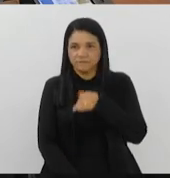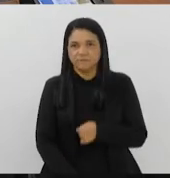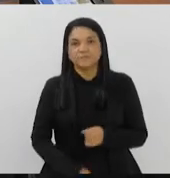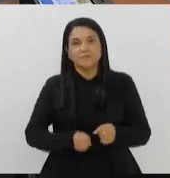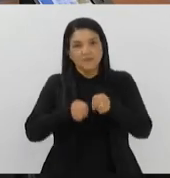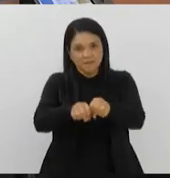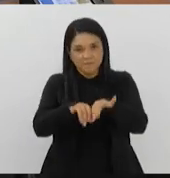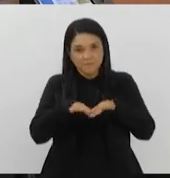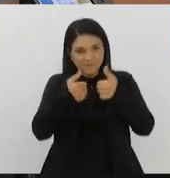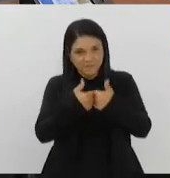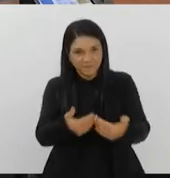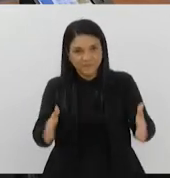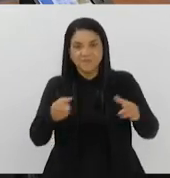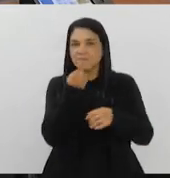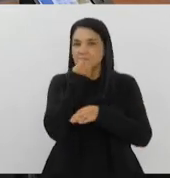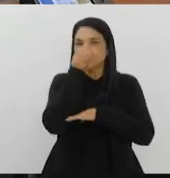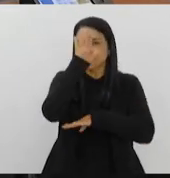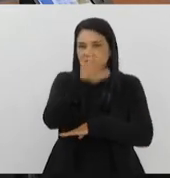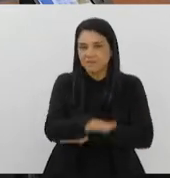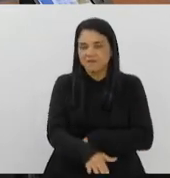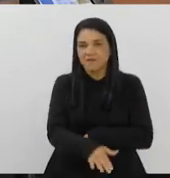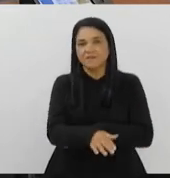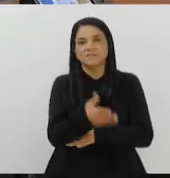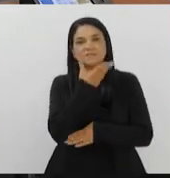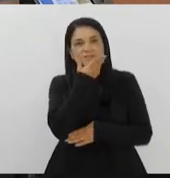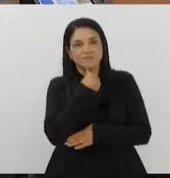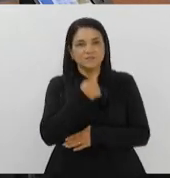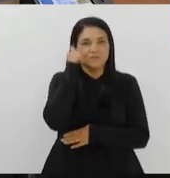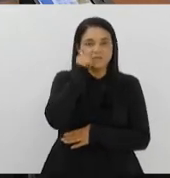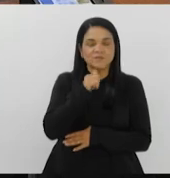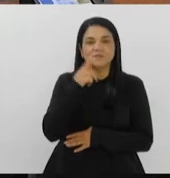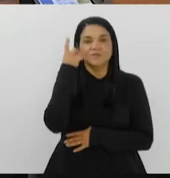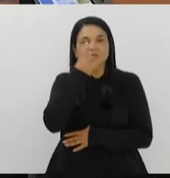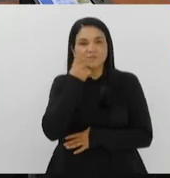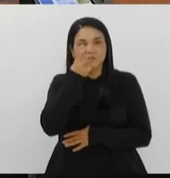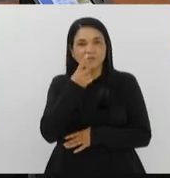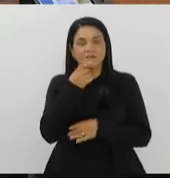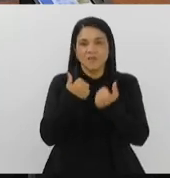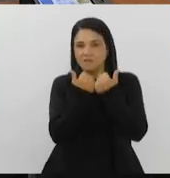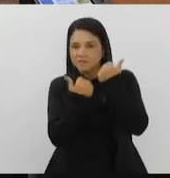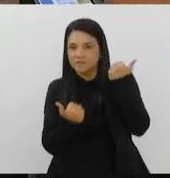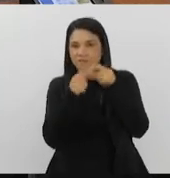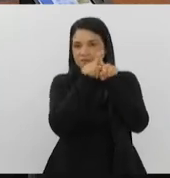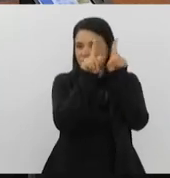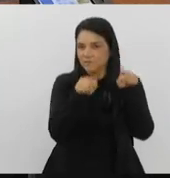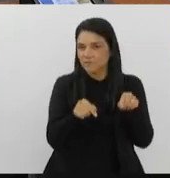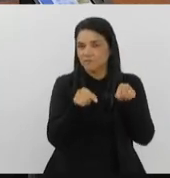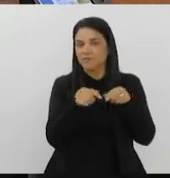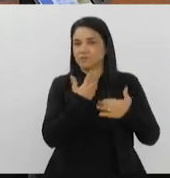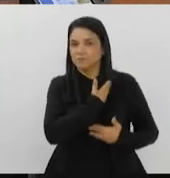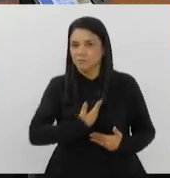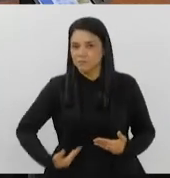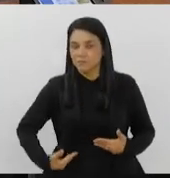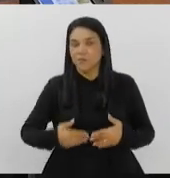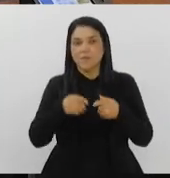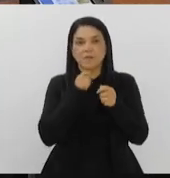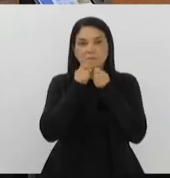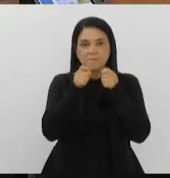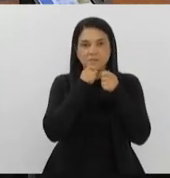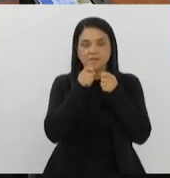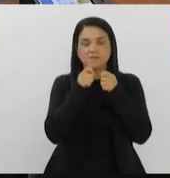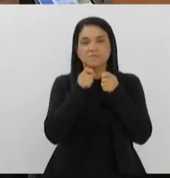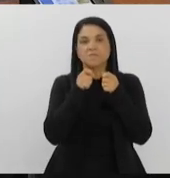Está reaberta a sessão. Boa tarde, senhoras e senhores deputados, assessores, servidores, imprensa,